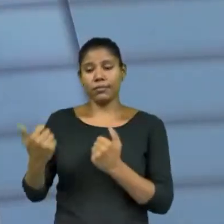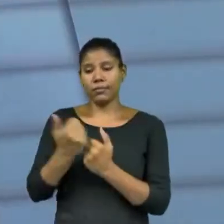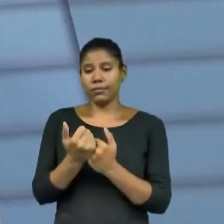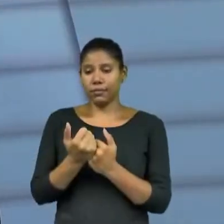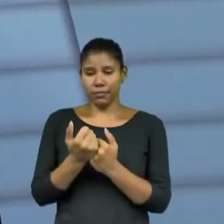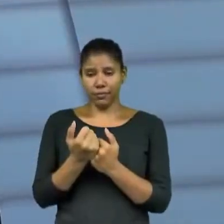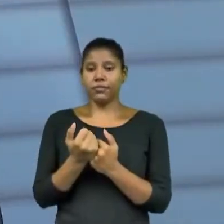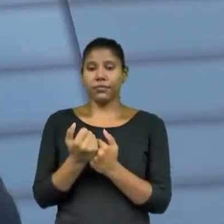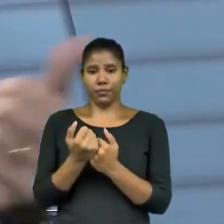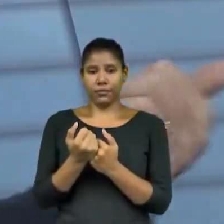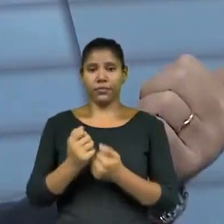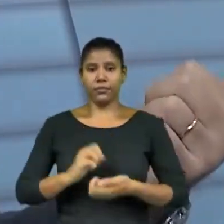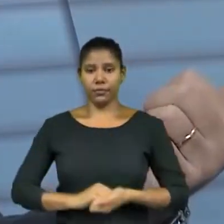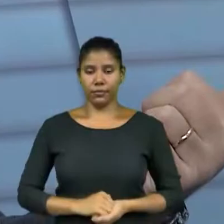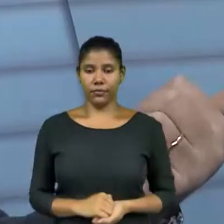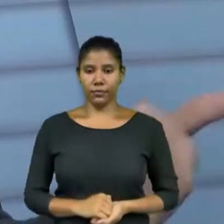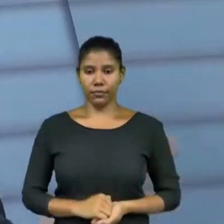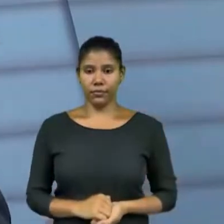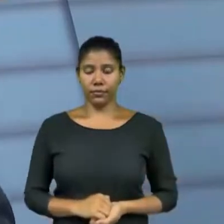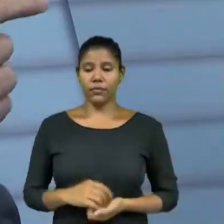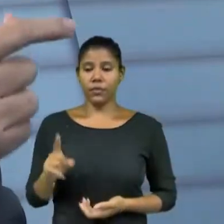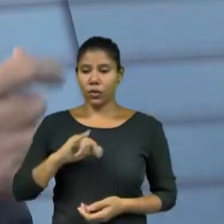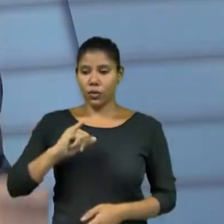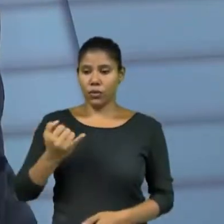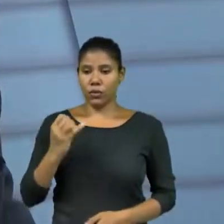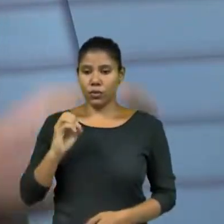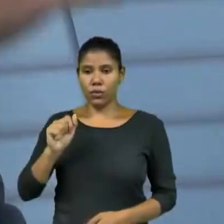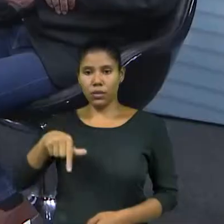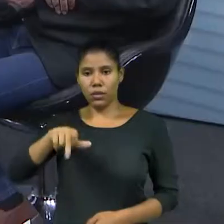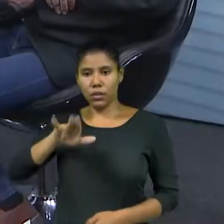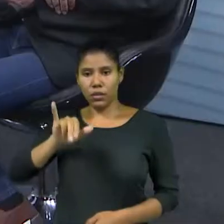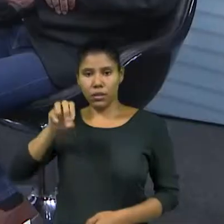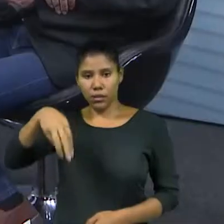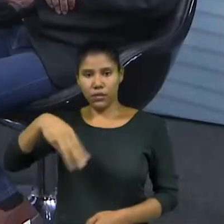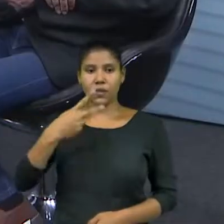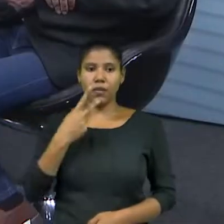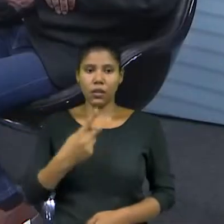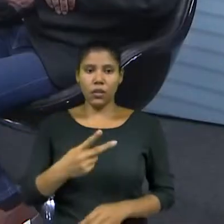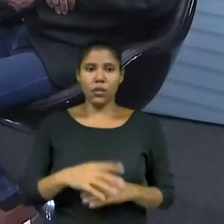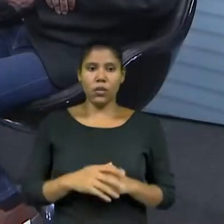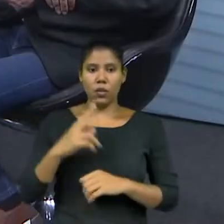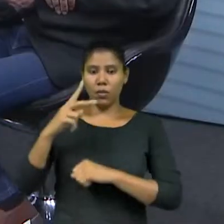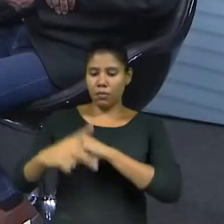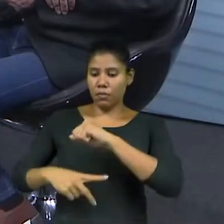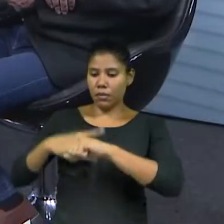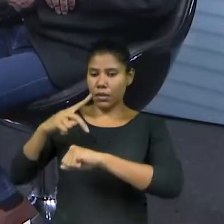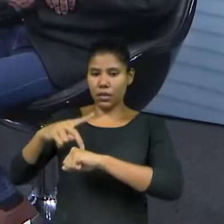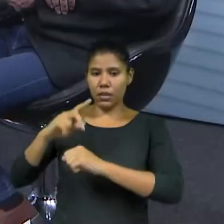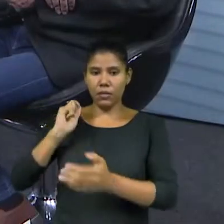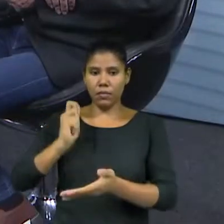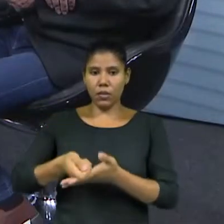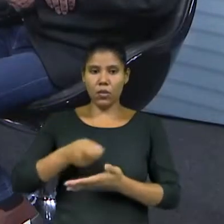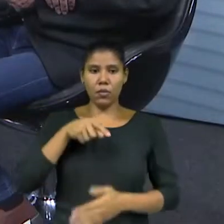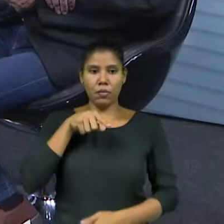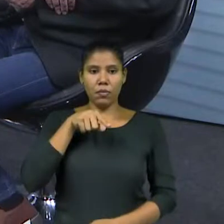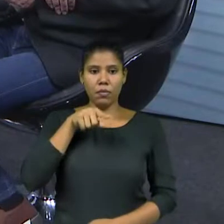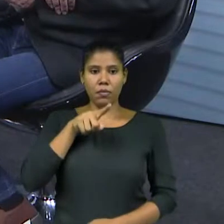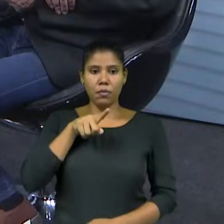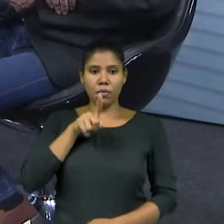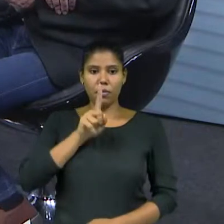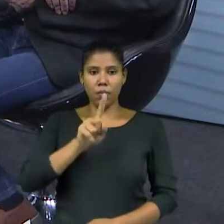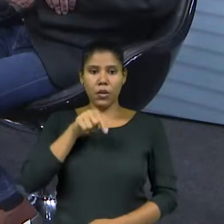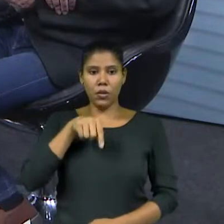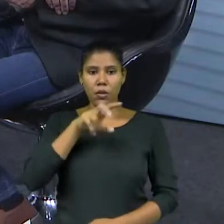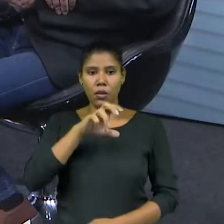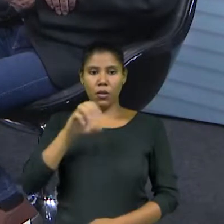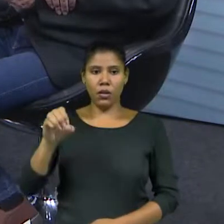ainda estamos contratando. E o que o Joaquim falou no passado, na crise, o país pagou R$1.800,